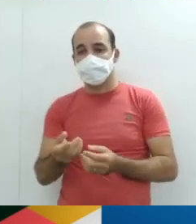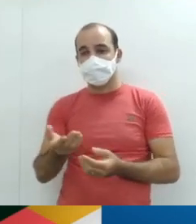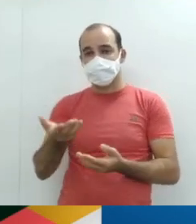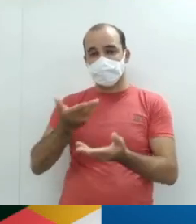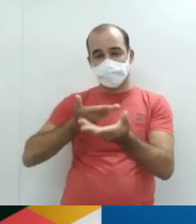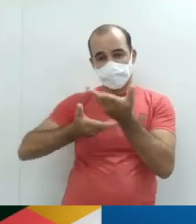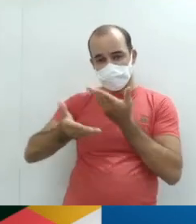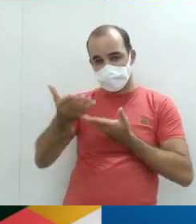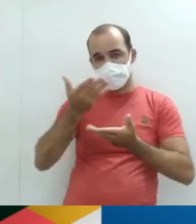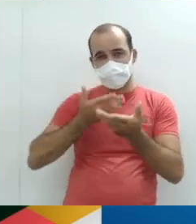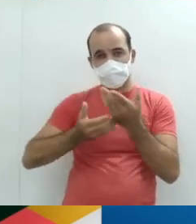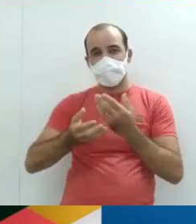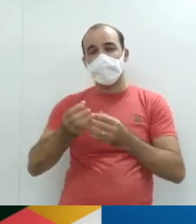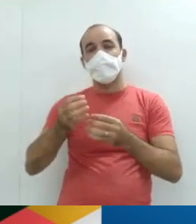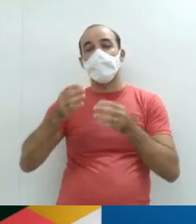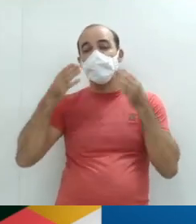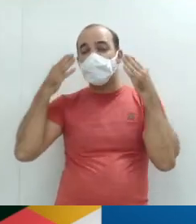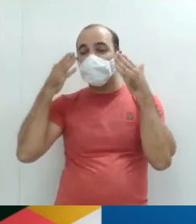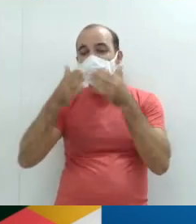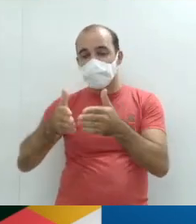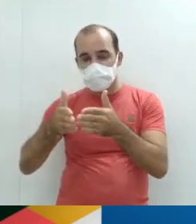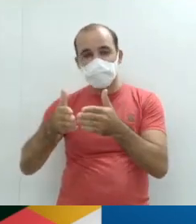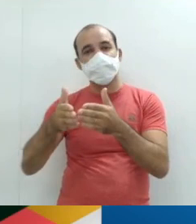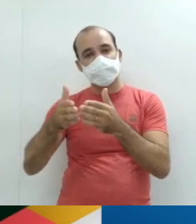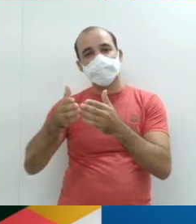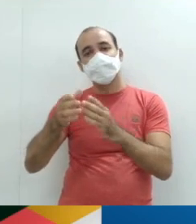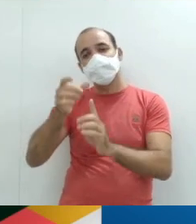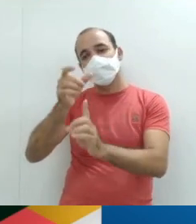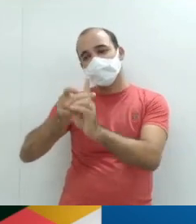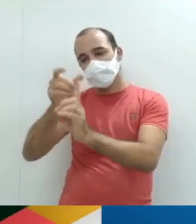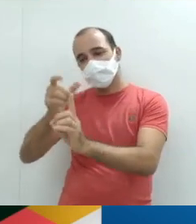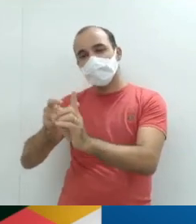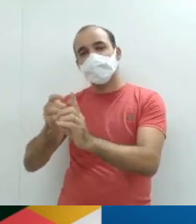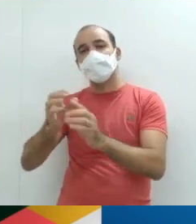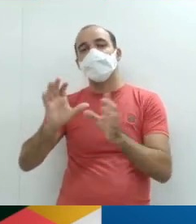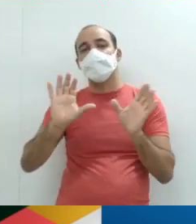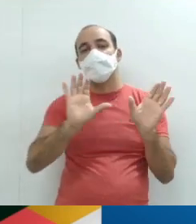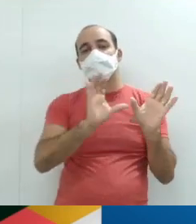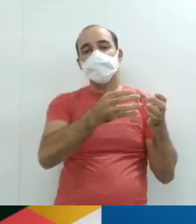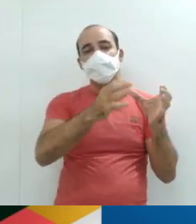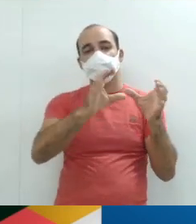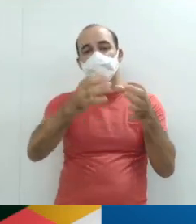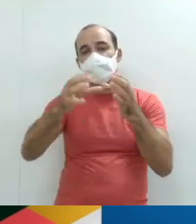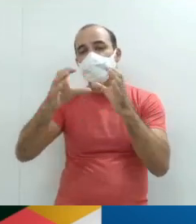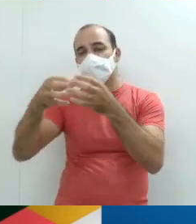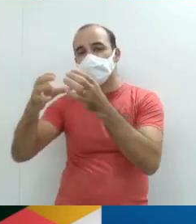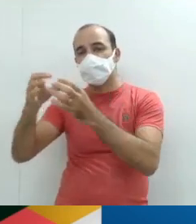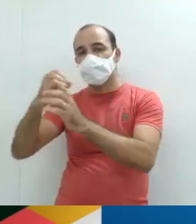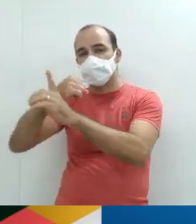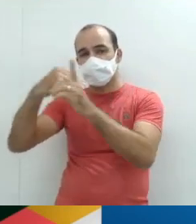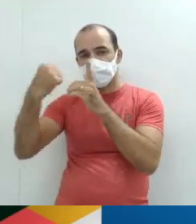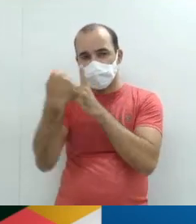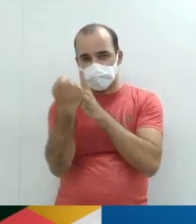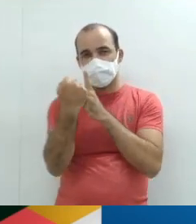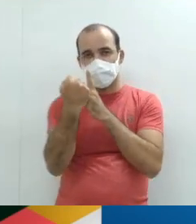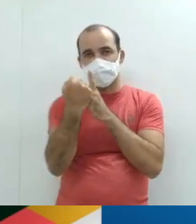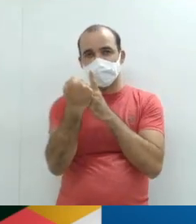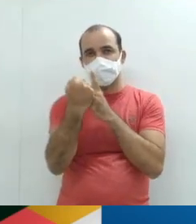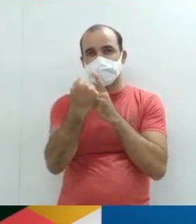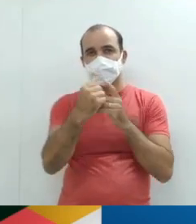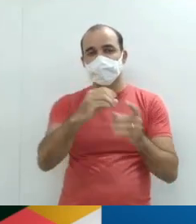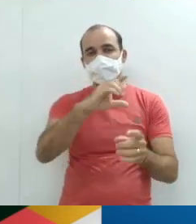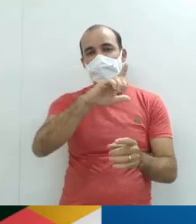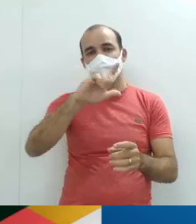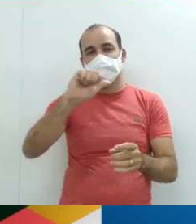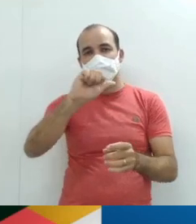classes sociais. E cada um, é como se nós temos classes sociais, que vocês vão estudar sobre isso, já devem